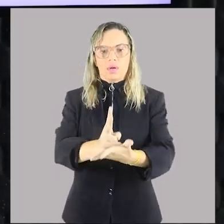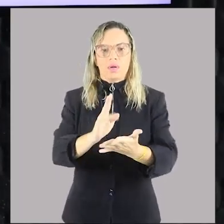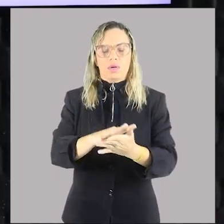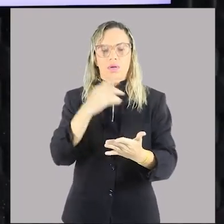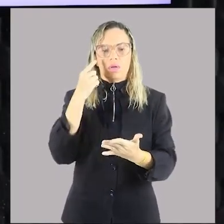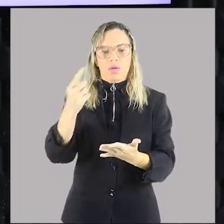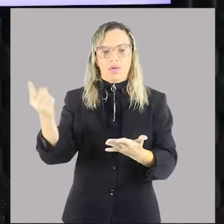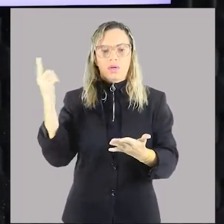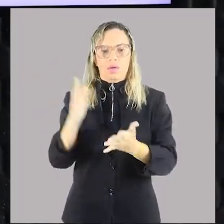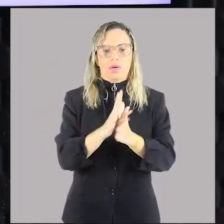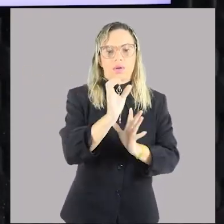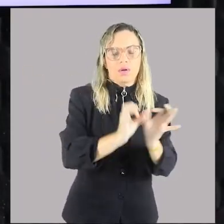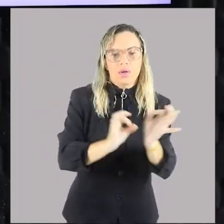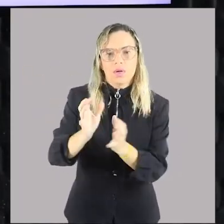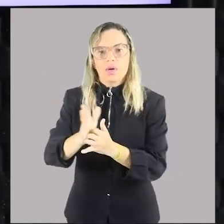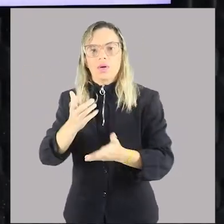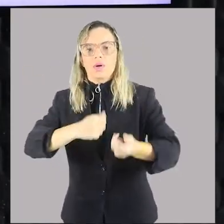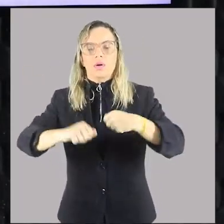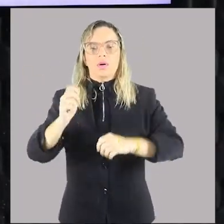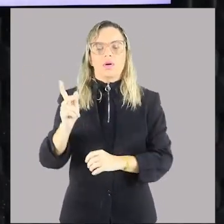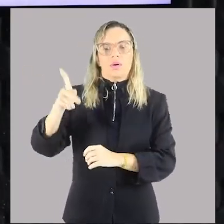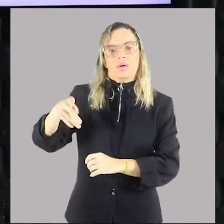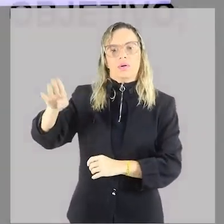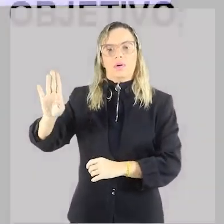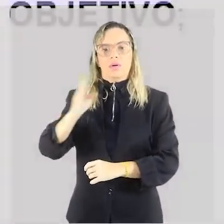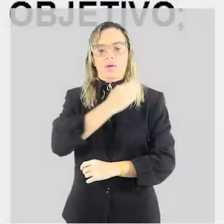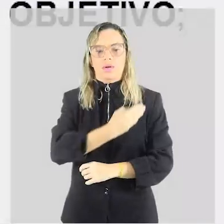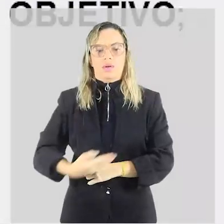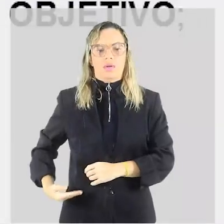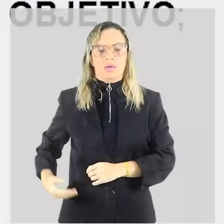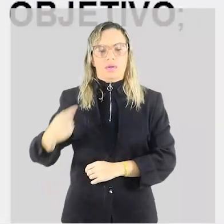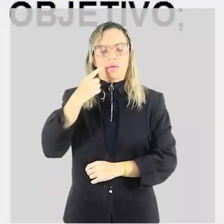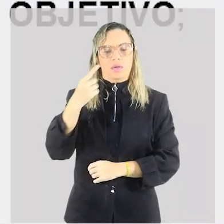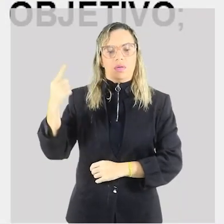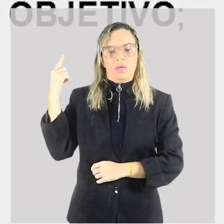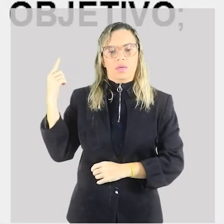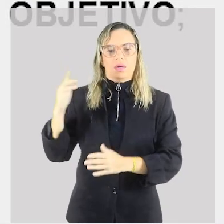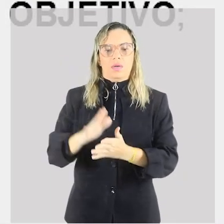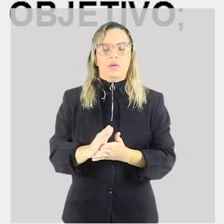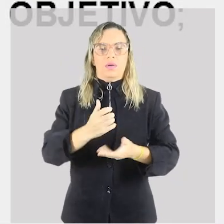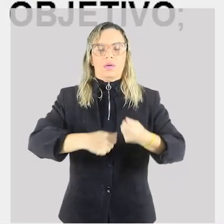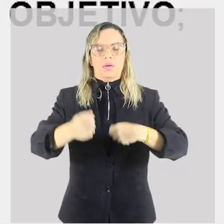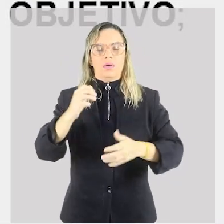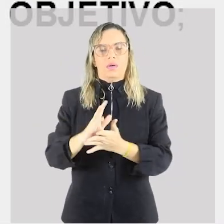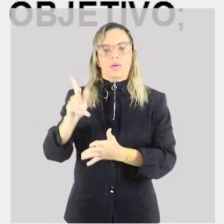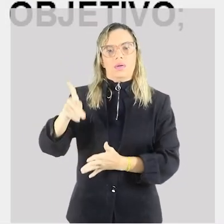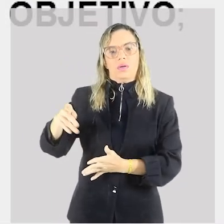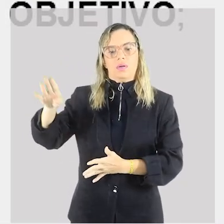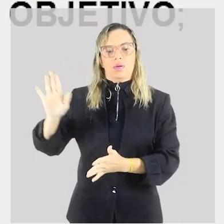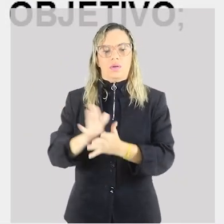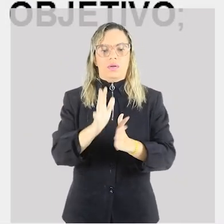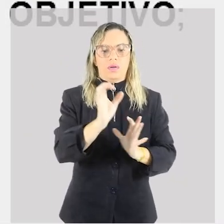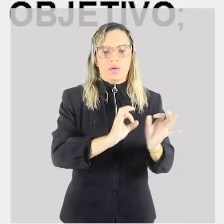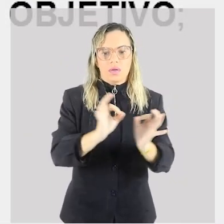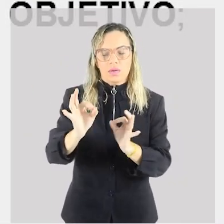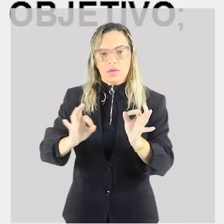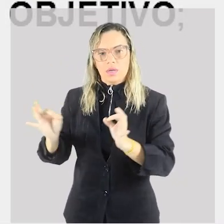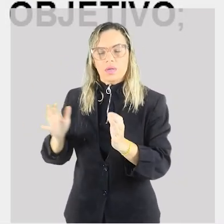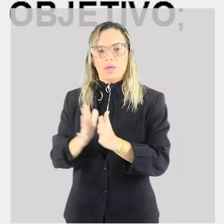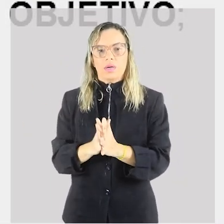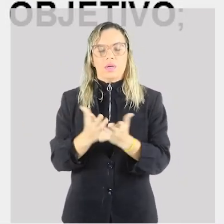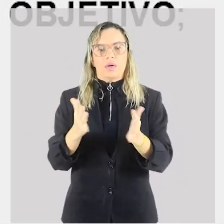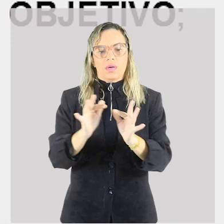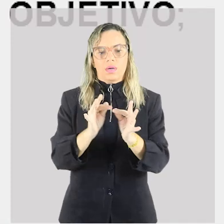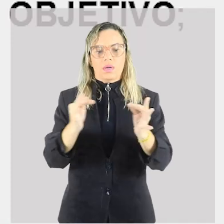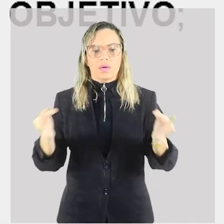organização da administração pública. E como podemos ver, a administração pública ela será organizada de maneira bem